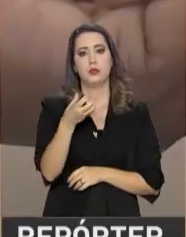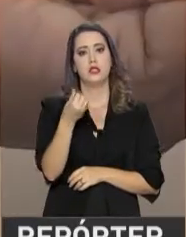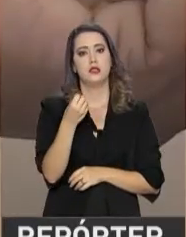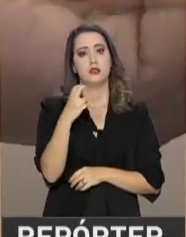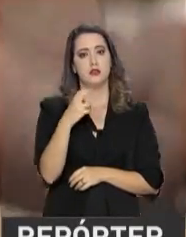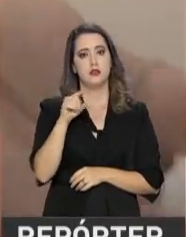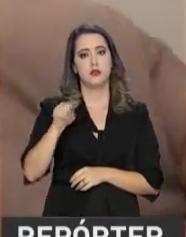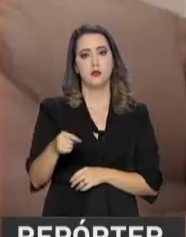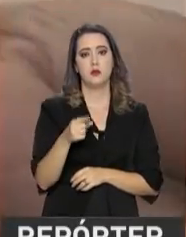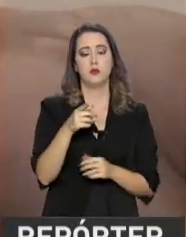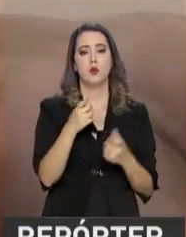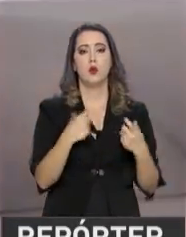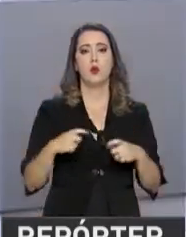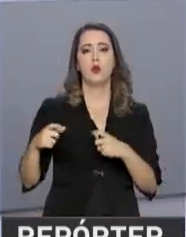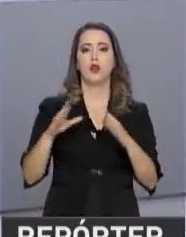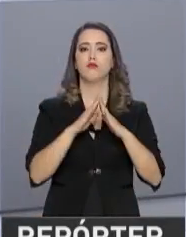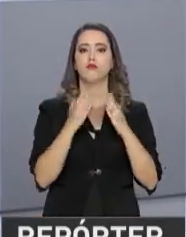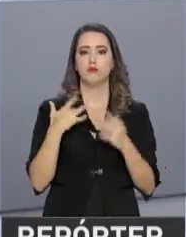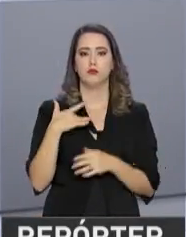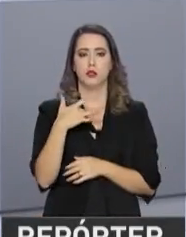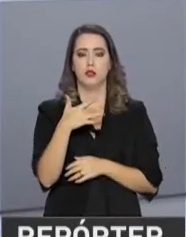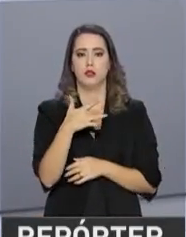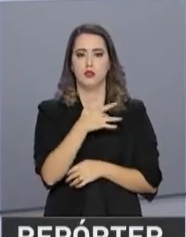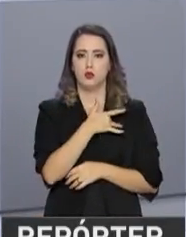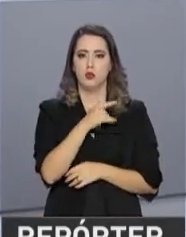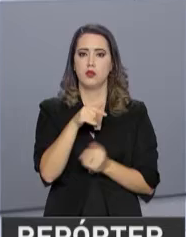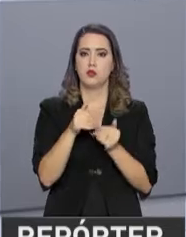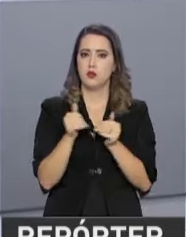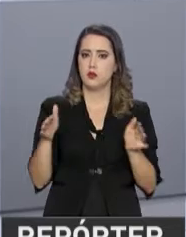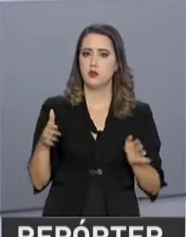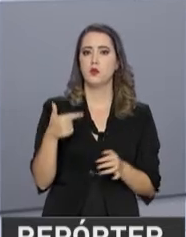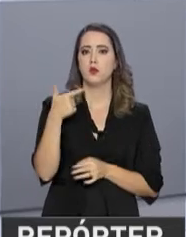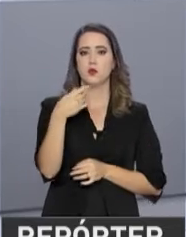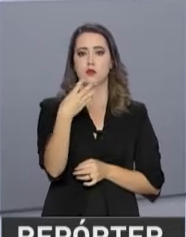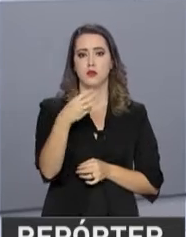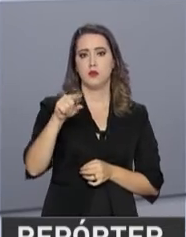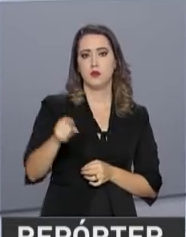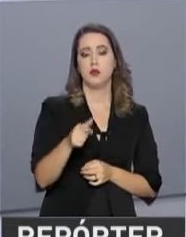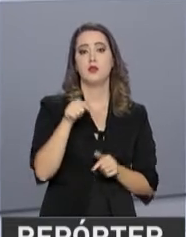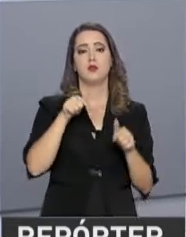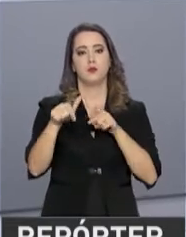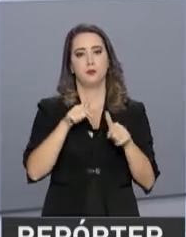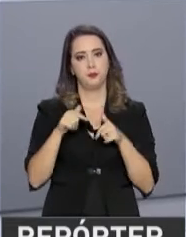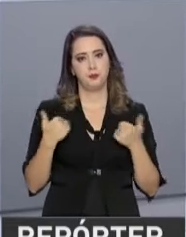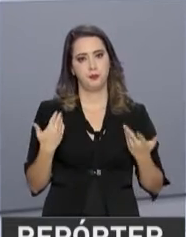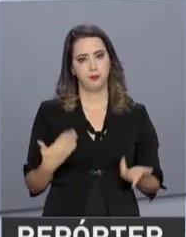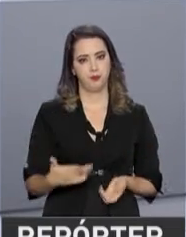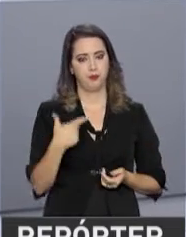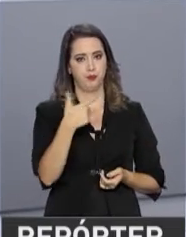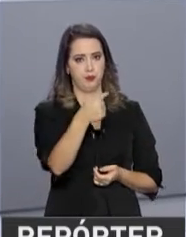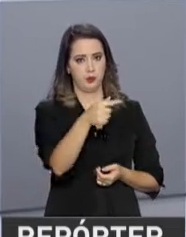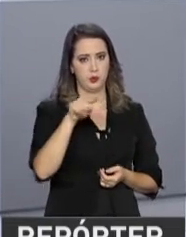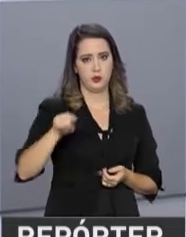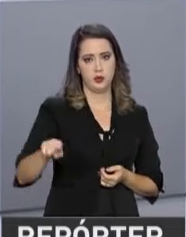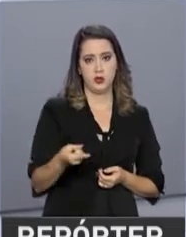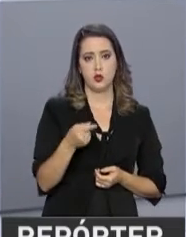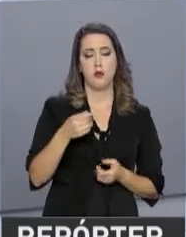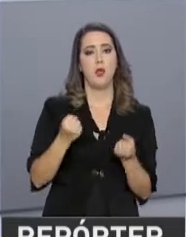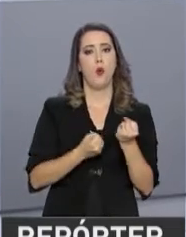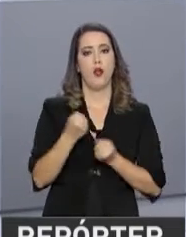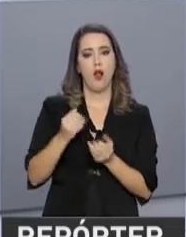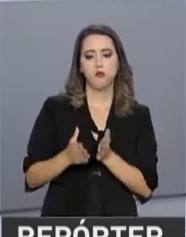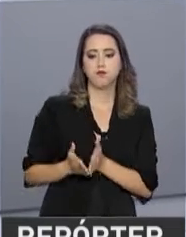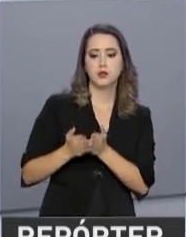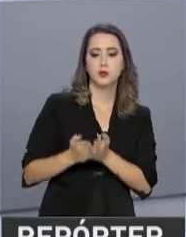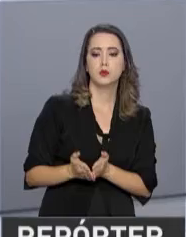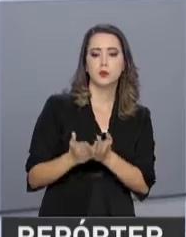estarão abertos com 240 mil pessoas de plantão e 27 mil veículos terrestres marítimos e fluviais